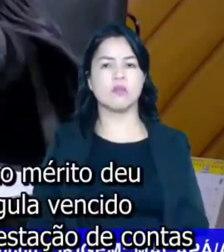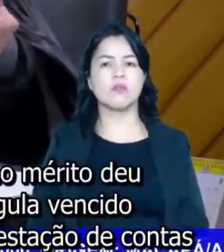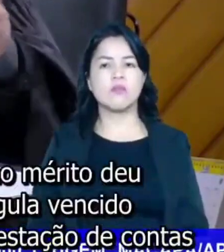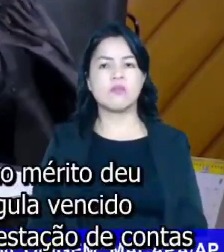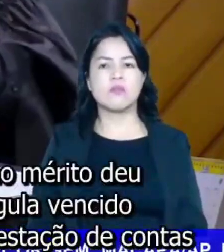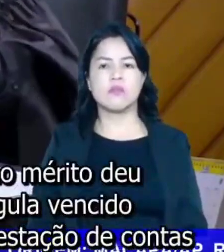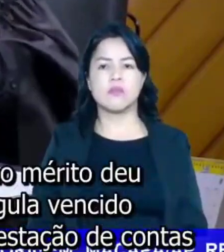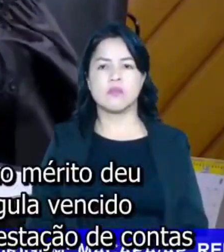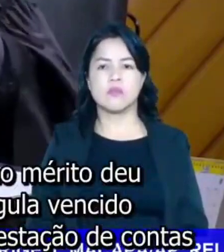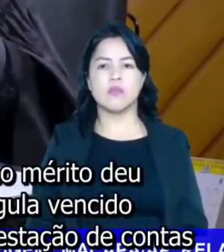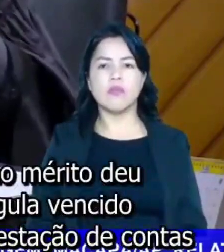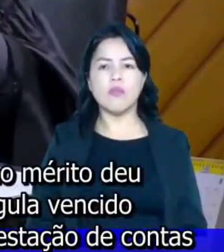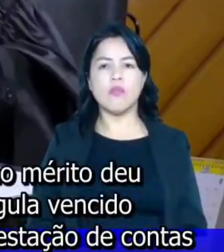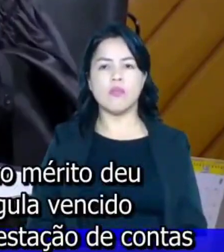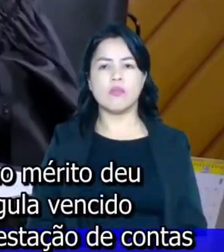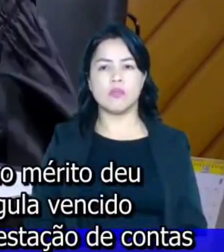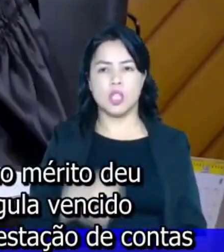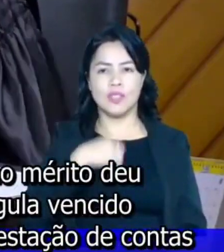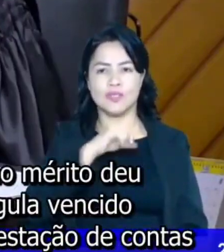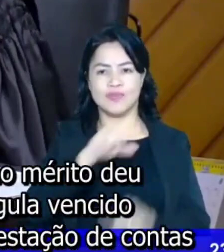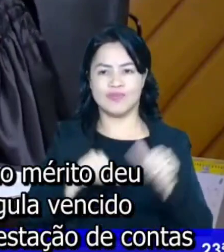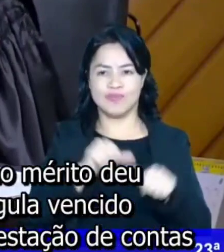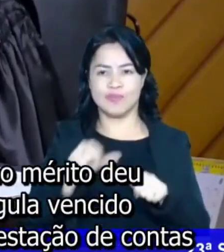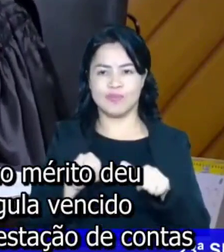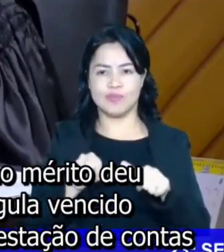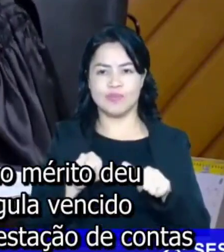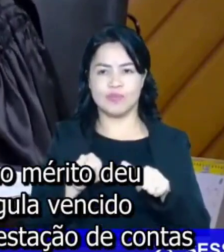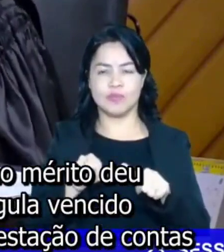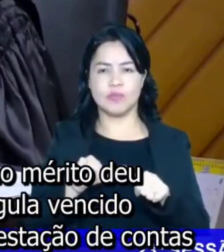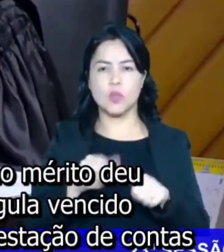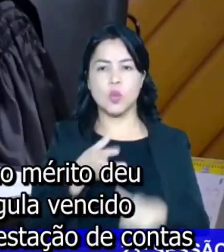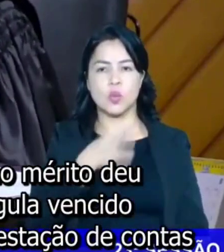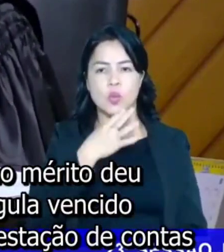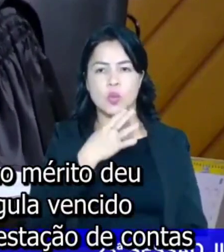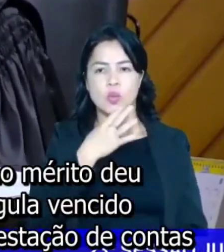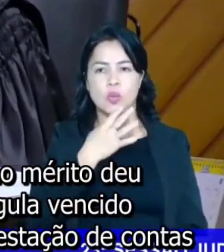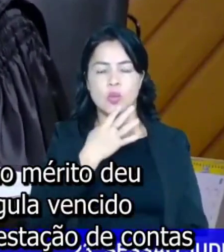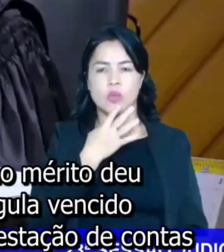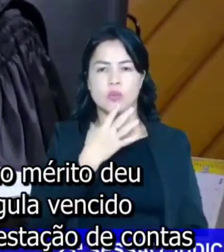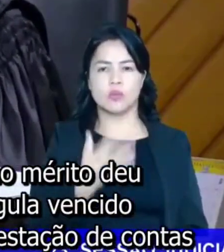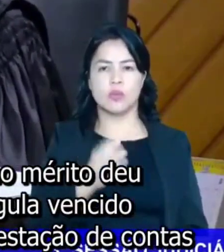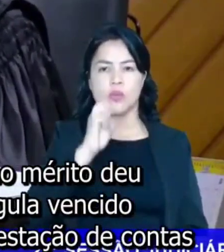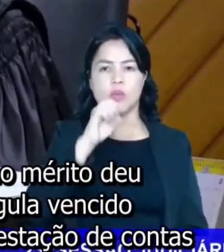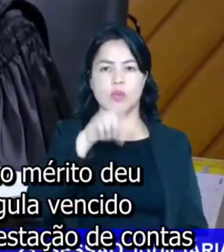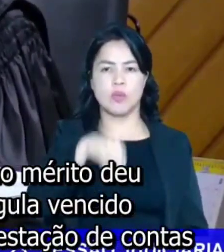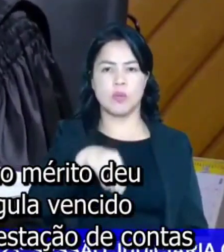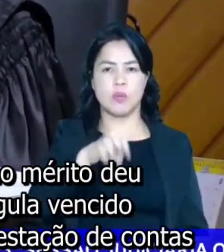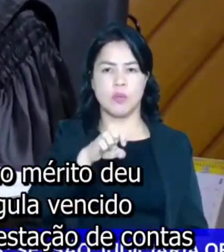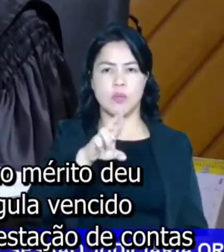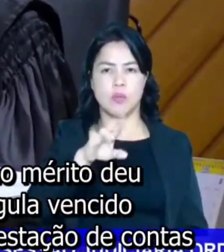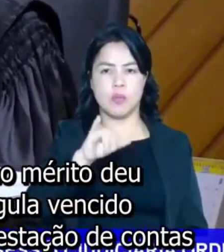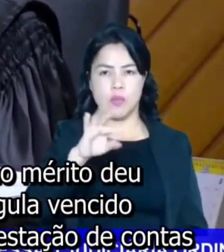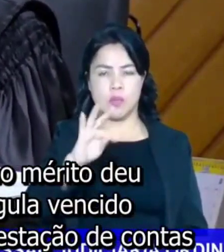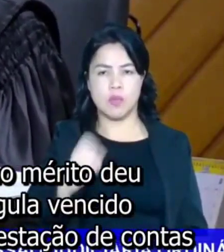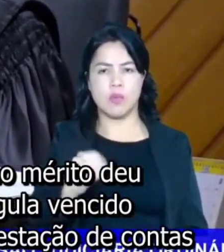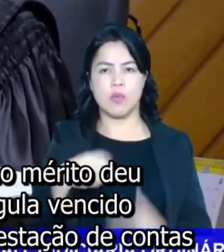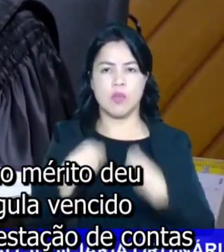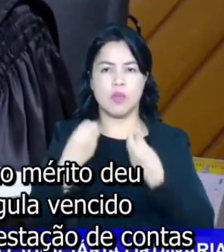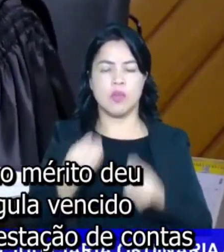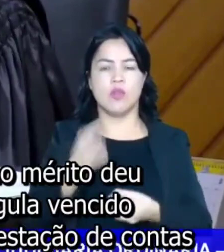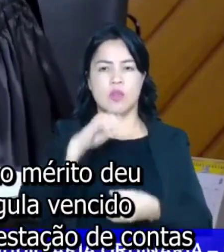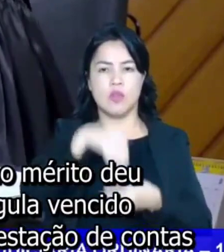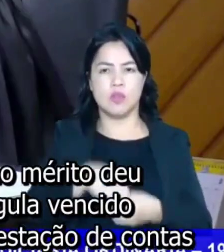Aliás, é só inverter, né? É só inverter. É só inverter, né? Conheceu e, no mérito, deu provimento parcial, nos termos do voto do